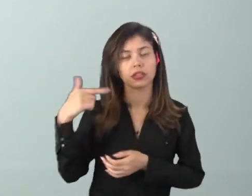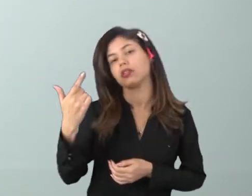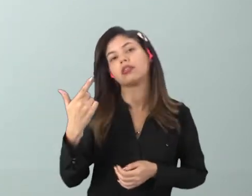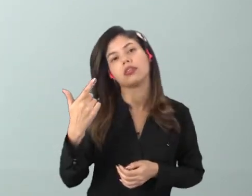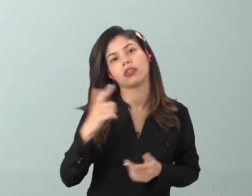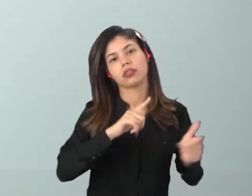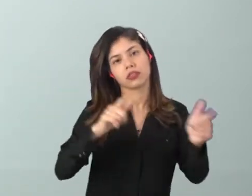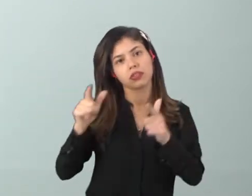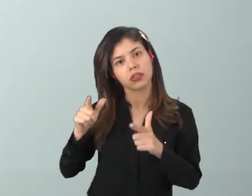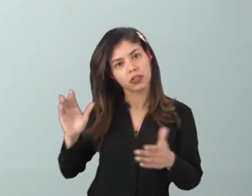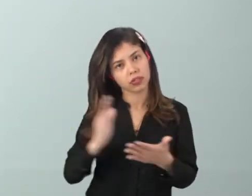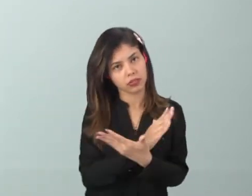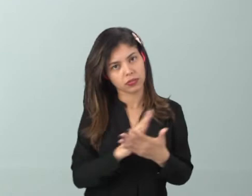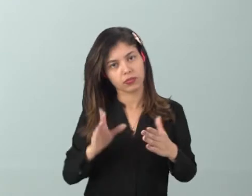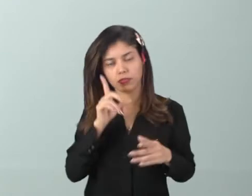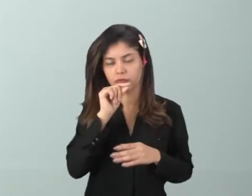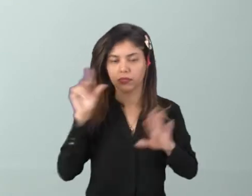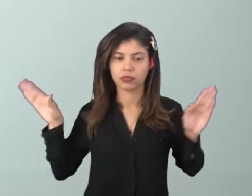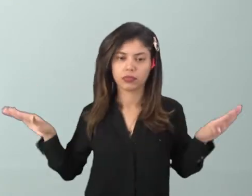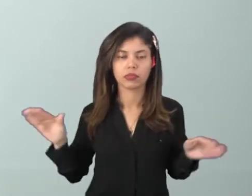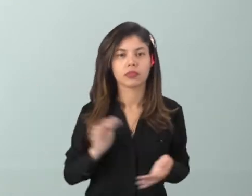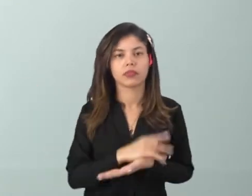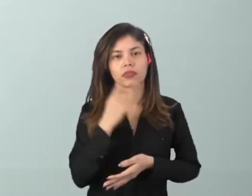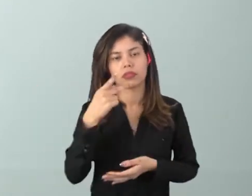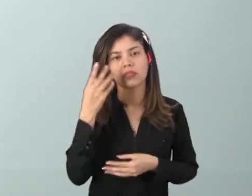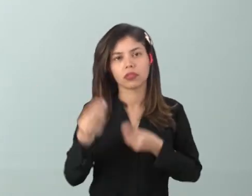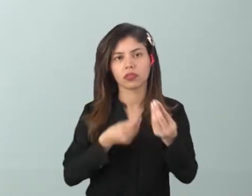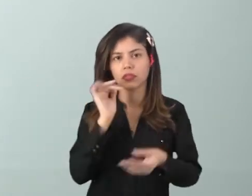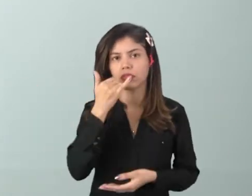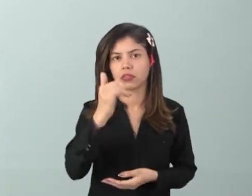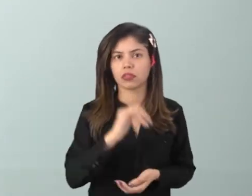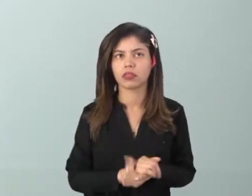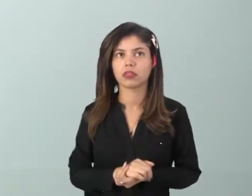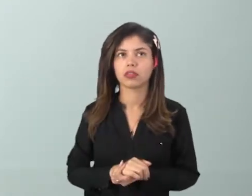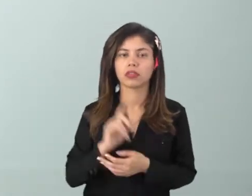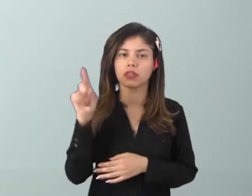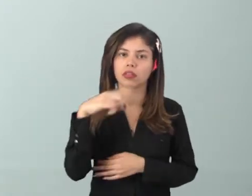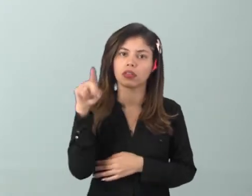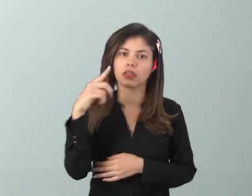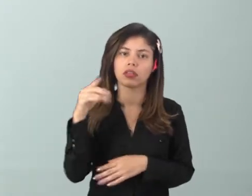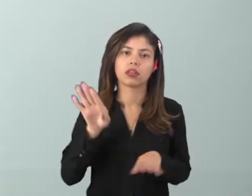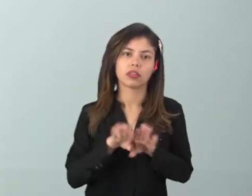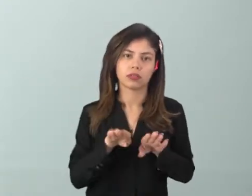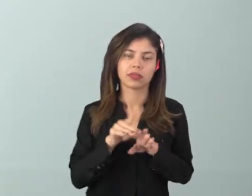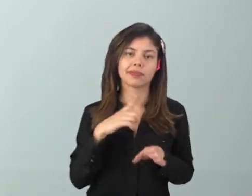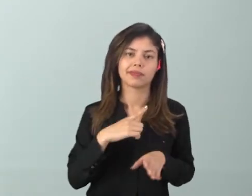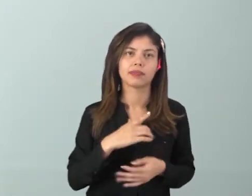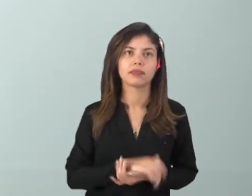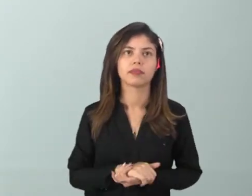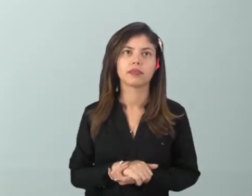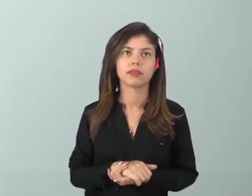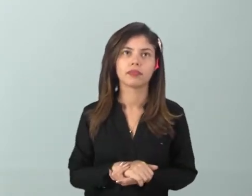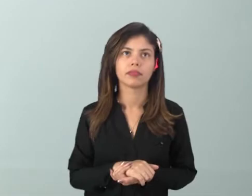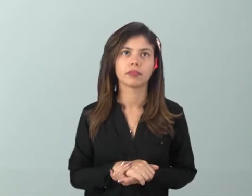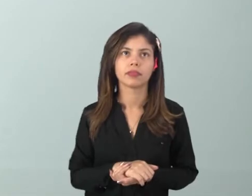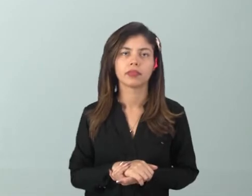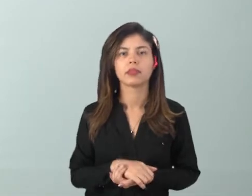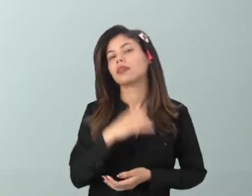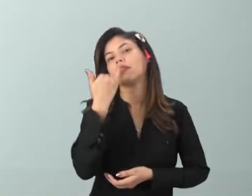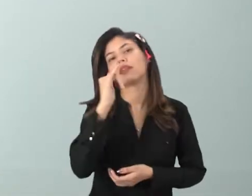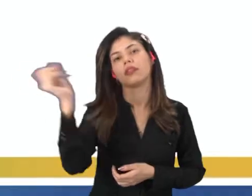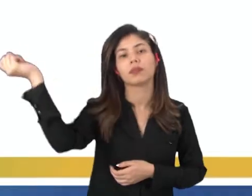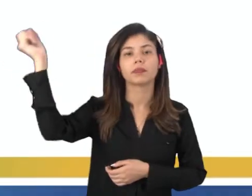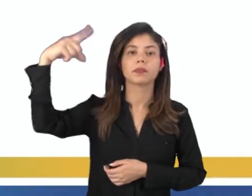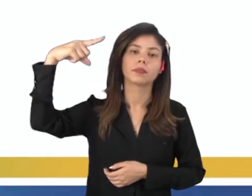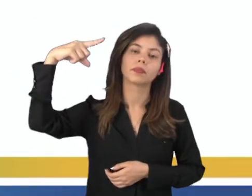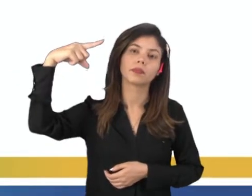migratórias de algumas aves, tá? Então vejam, até a energia eólica, que é tão falada como energia limpa, ela tem os seus impactos ambientais, tá bom? A